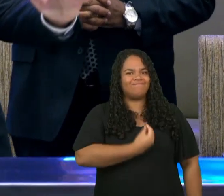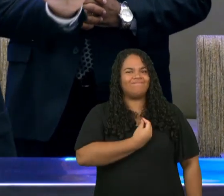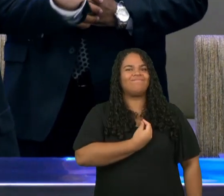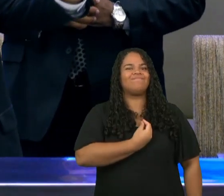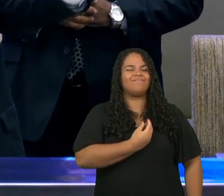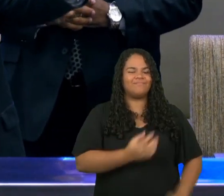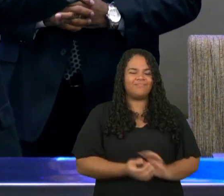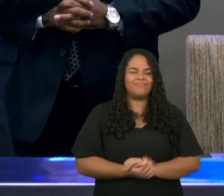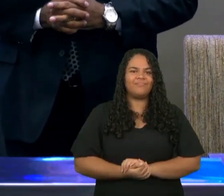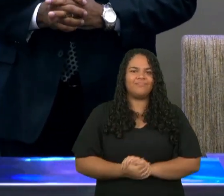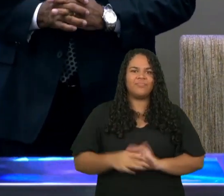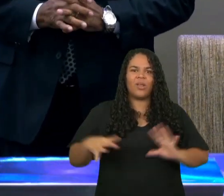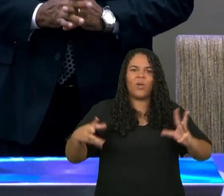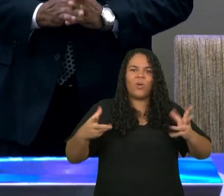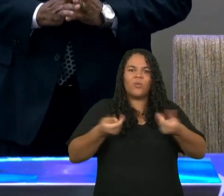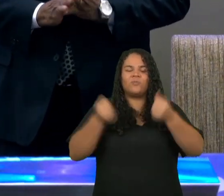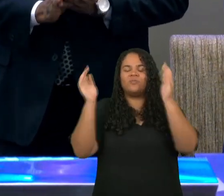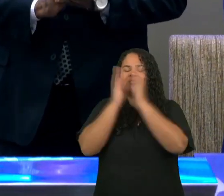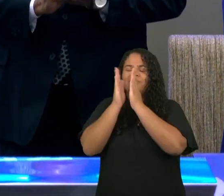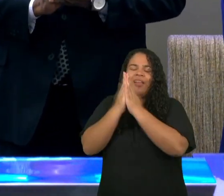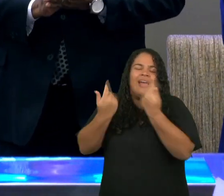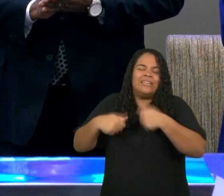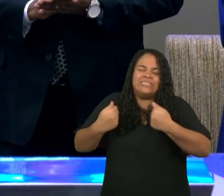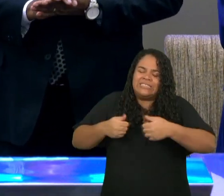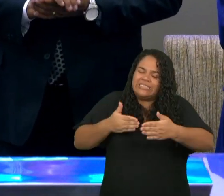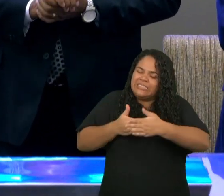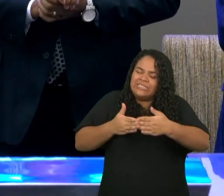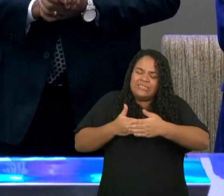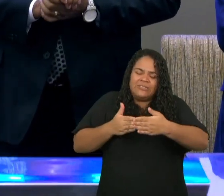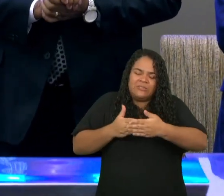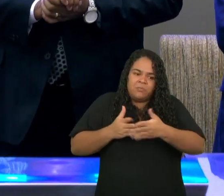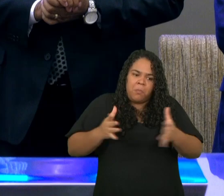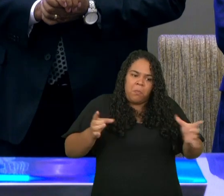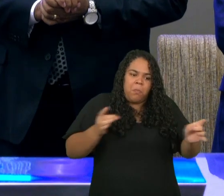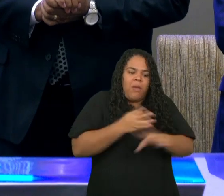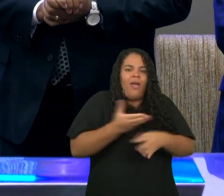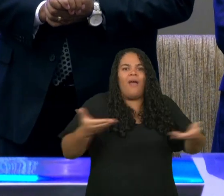Por favor, feche seus olhos agora. Eu tenho que parar agora, em 2 minutos.